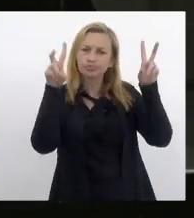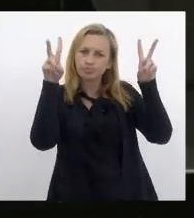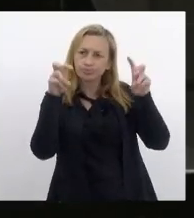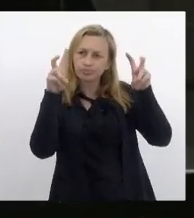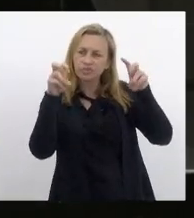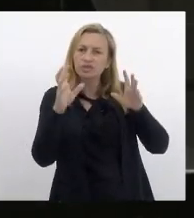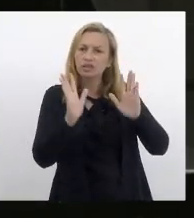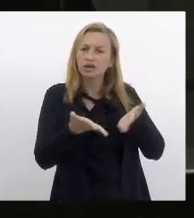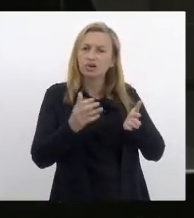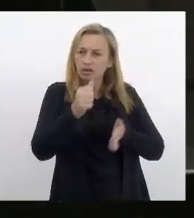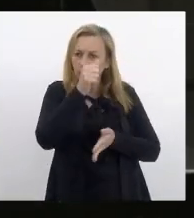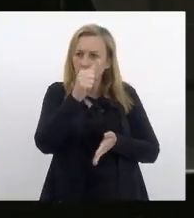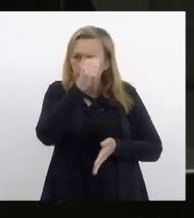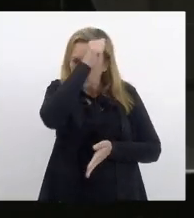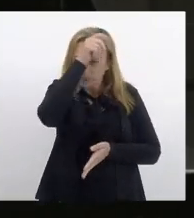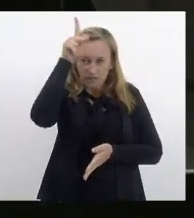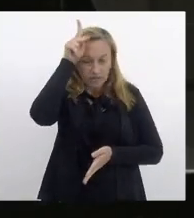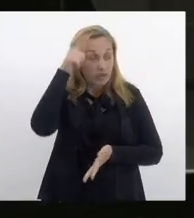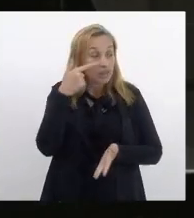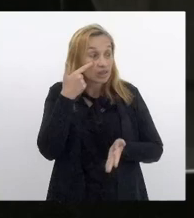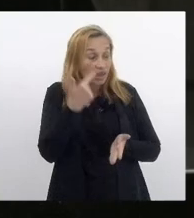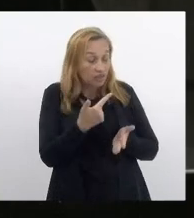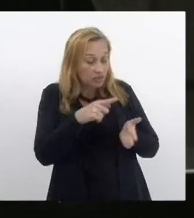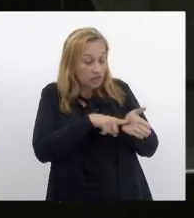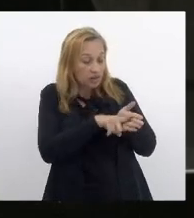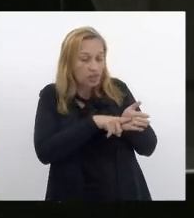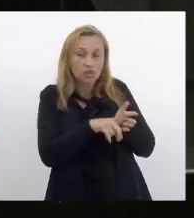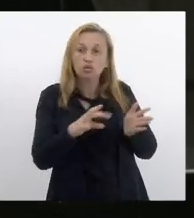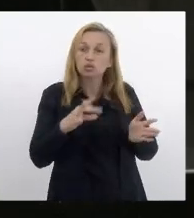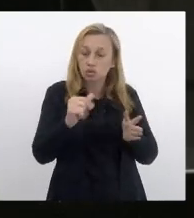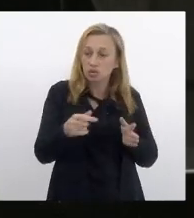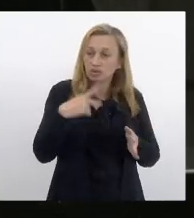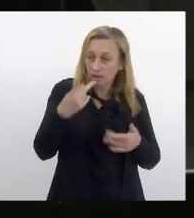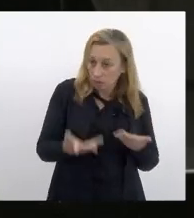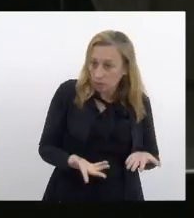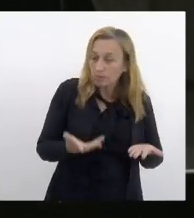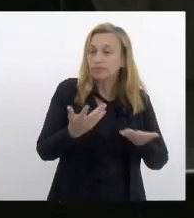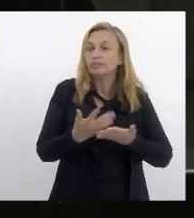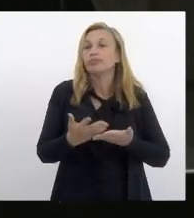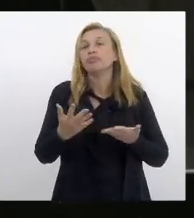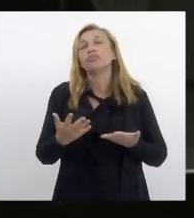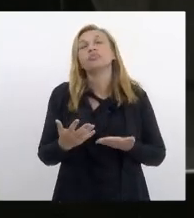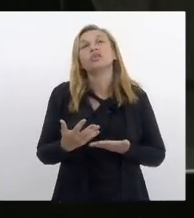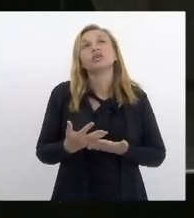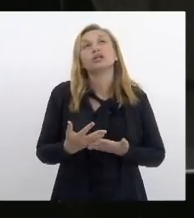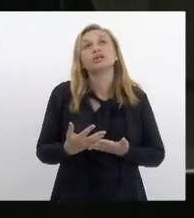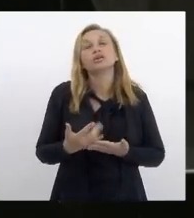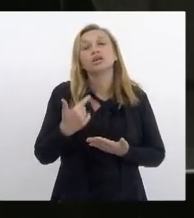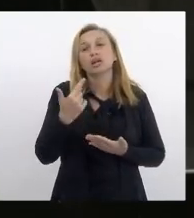e agora o prefeito deve estar revendo a posição. Nesse ínterim,